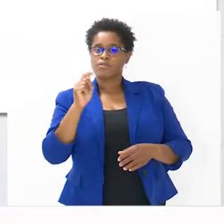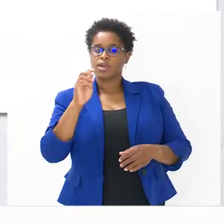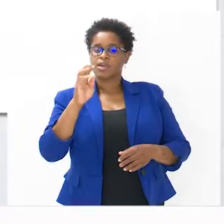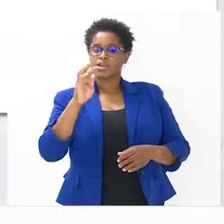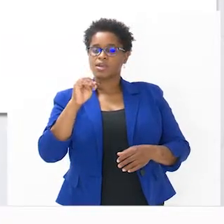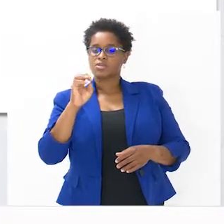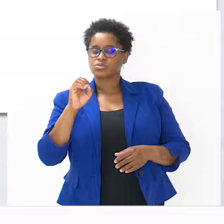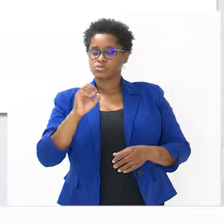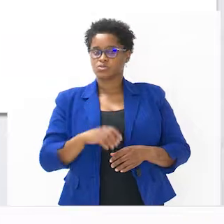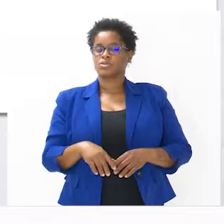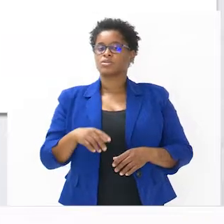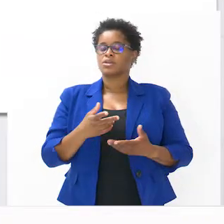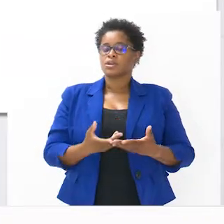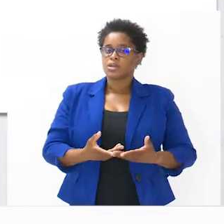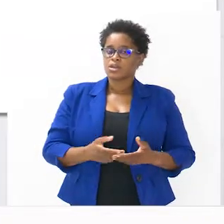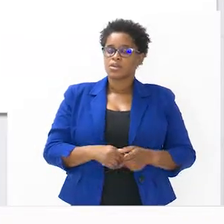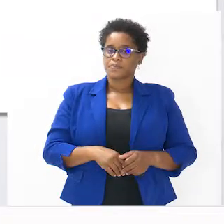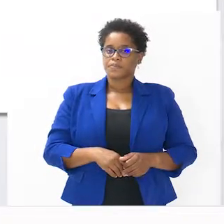convexo, desculpa, e